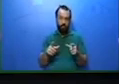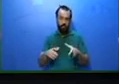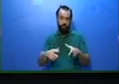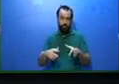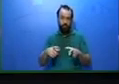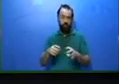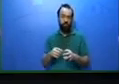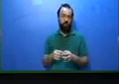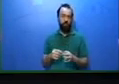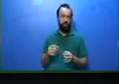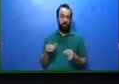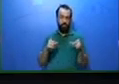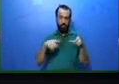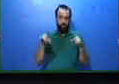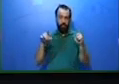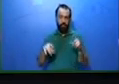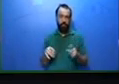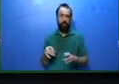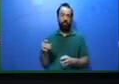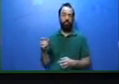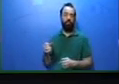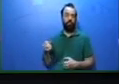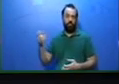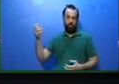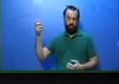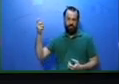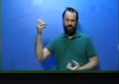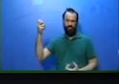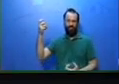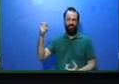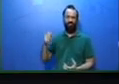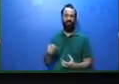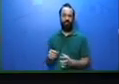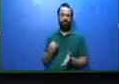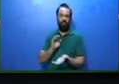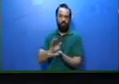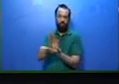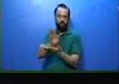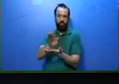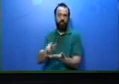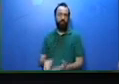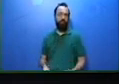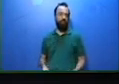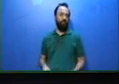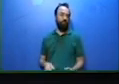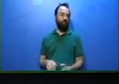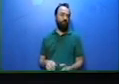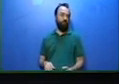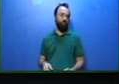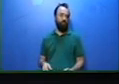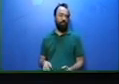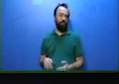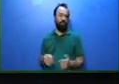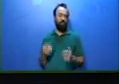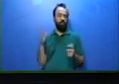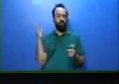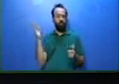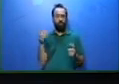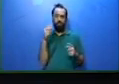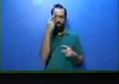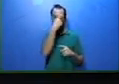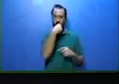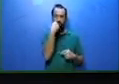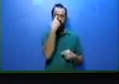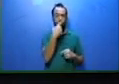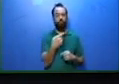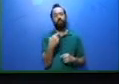músicas inéditas do Hendrix vai ser lançado. Aí, ó, vocês viram que aqui em todos os quadrinhos a expressão